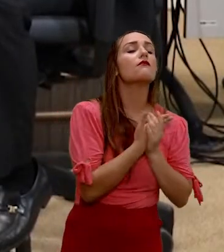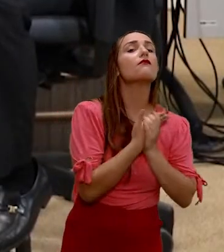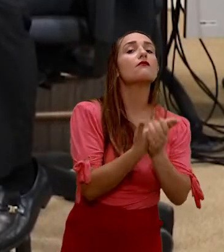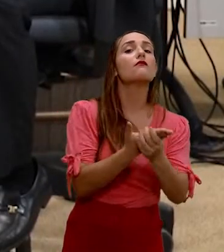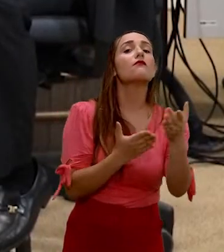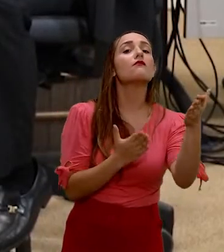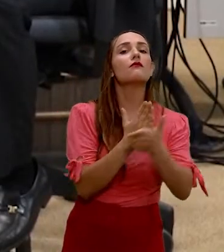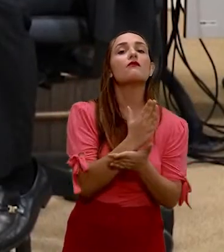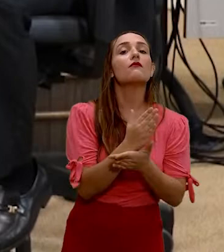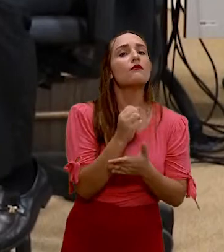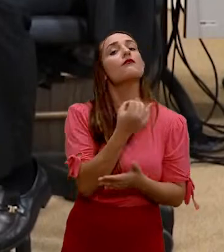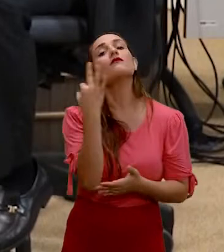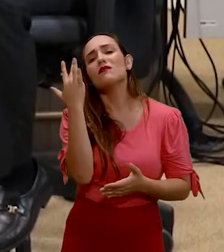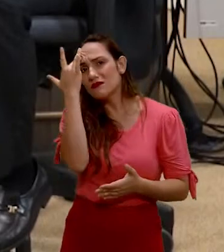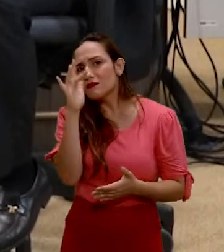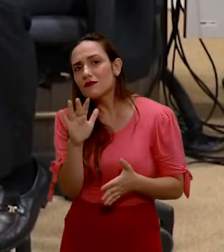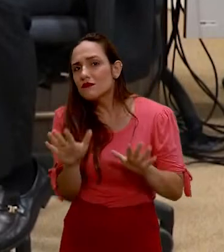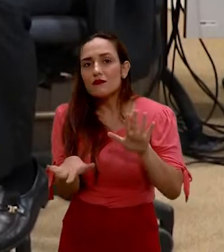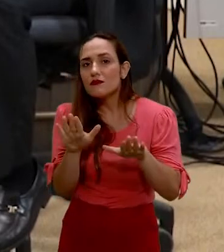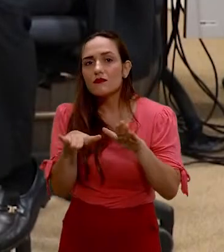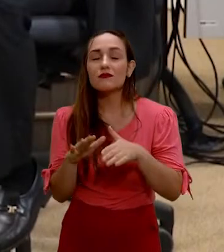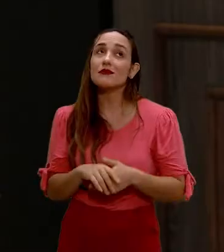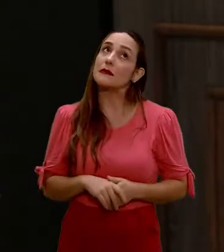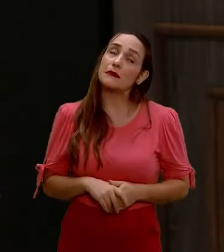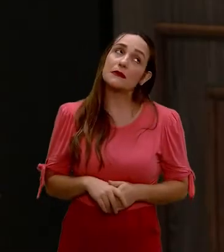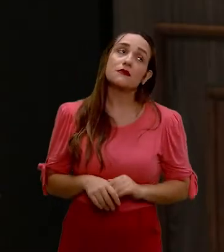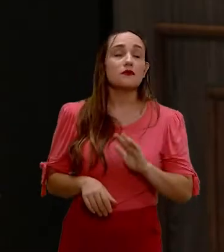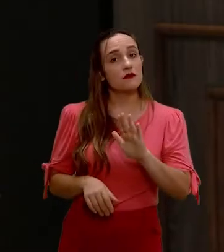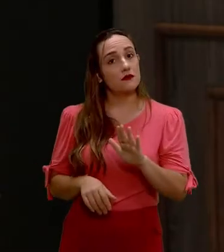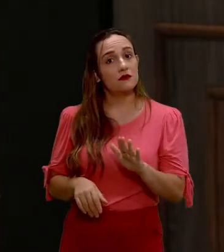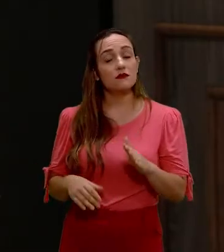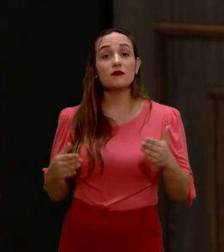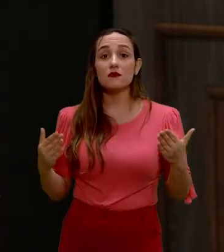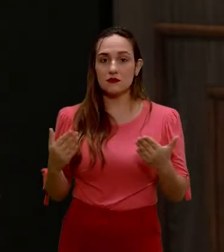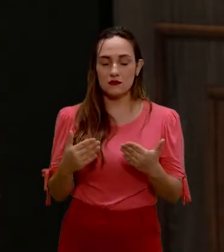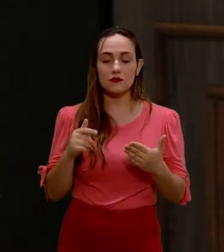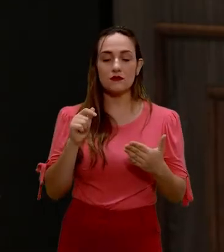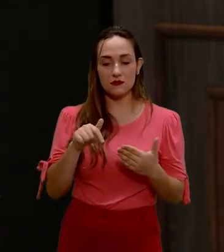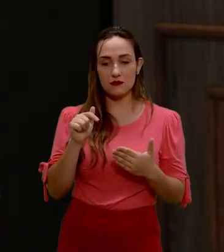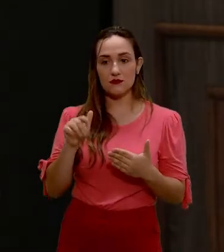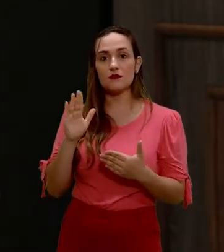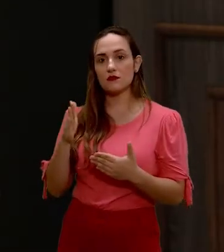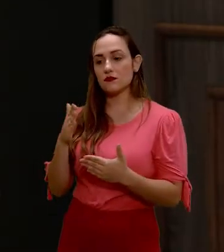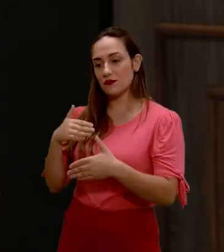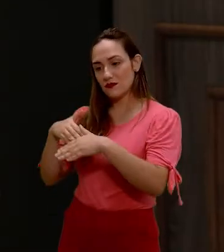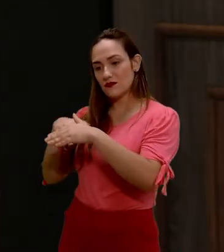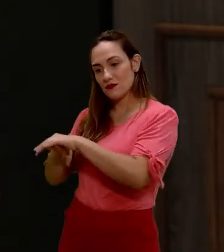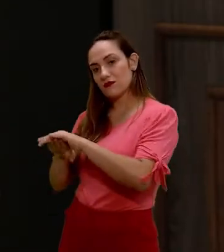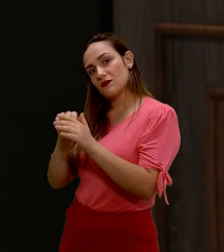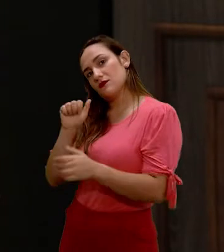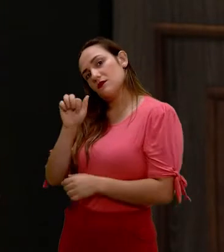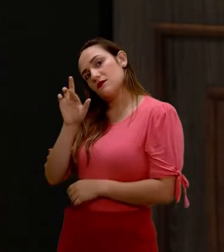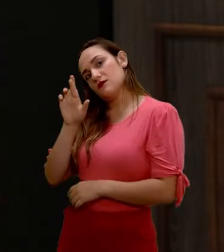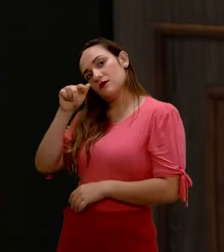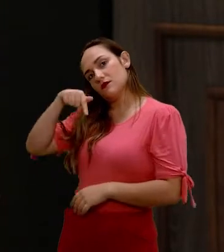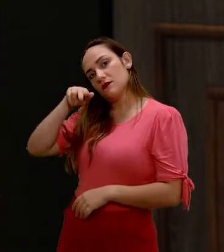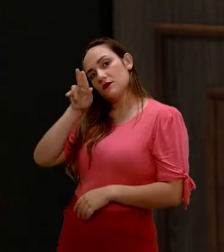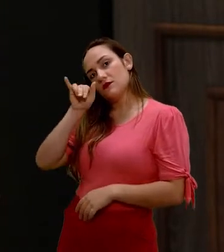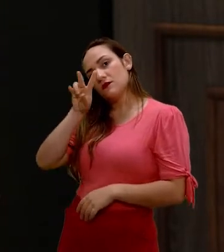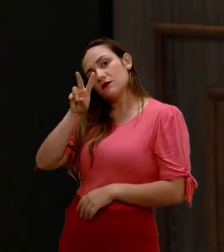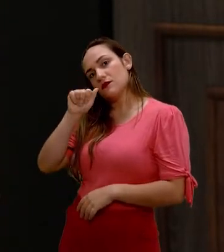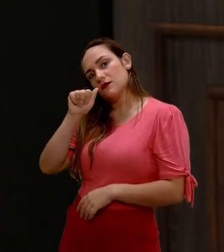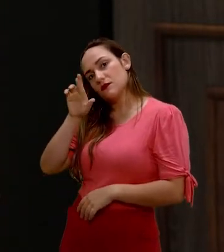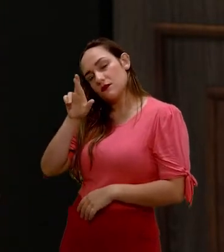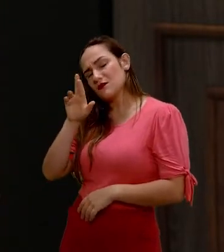do volume, só em uma vara aqui na capital, nesse ano a gente arquivou mais de 7 mil processos. Então, isso às